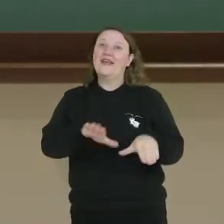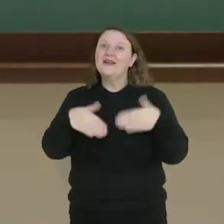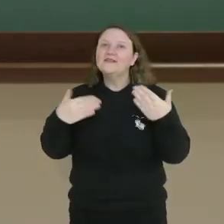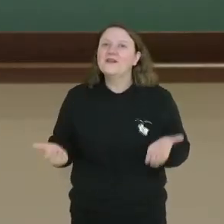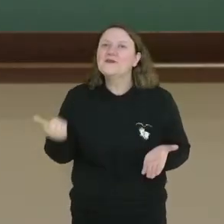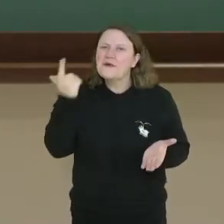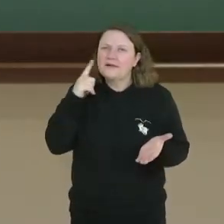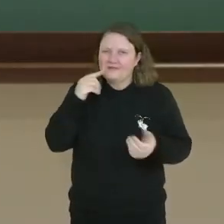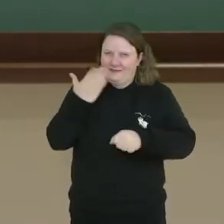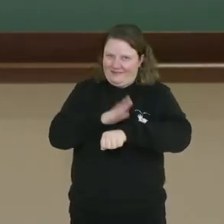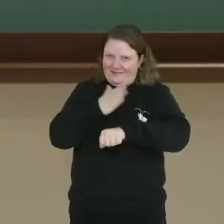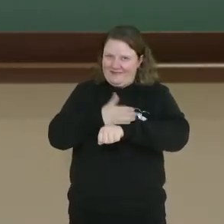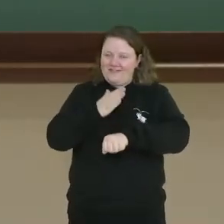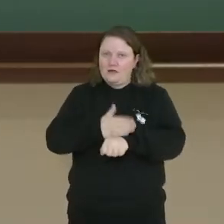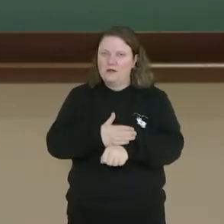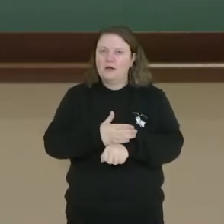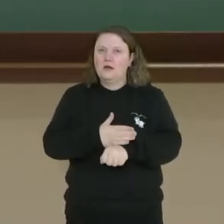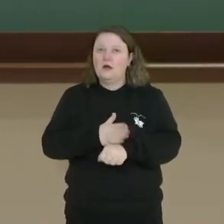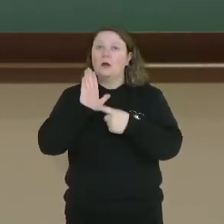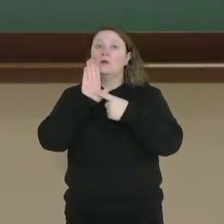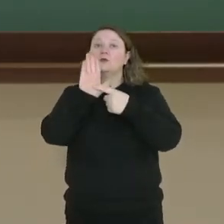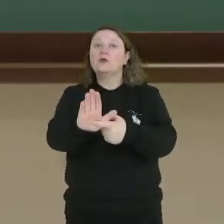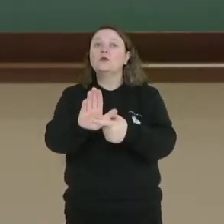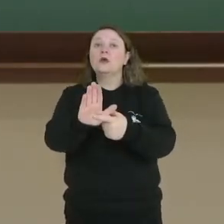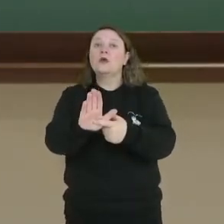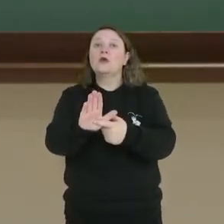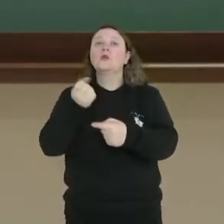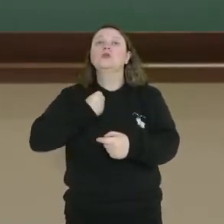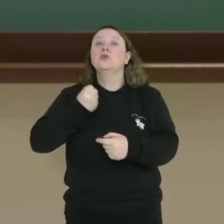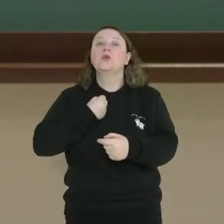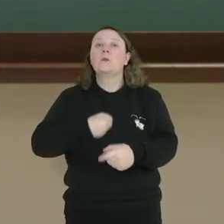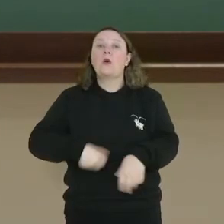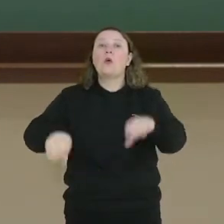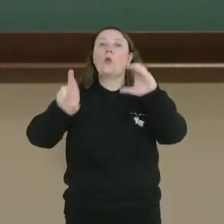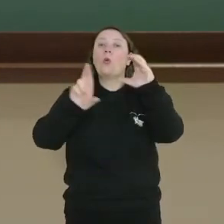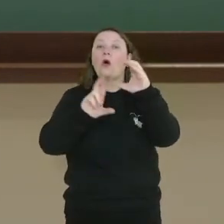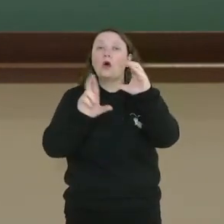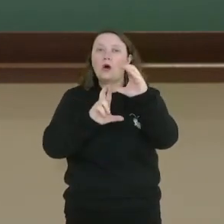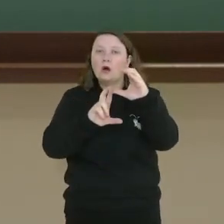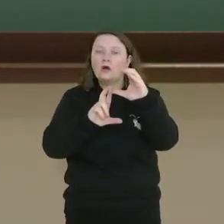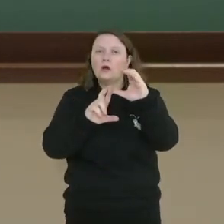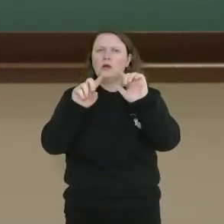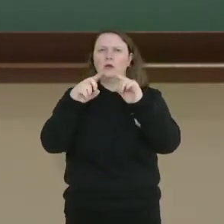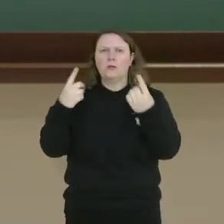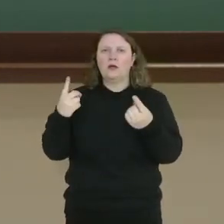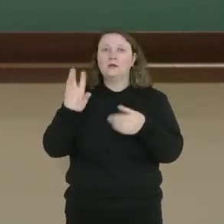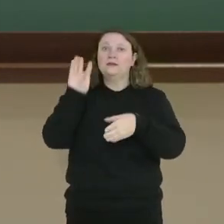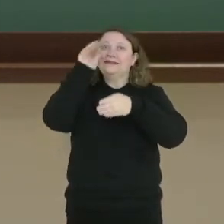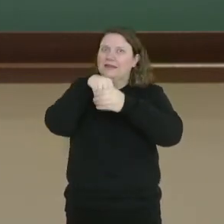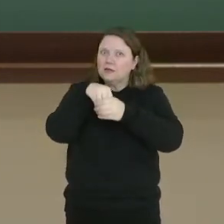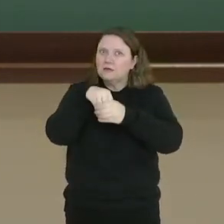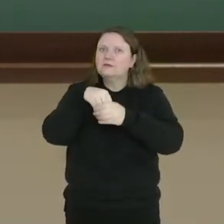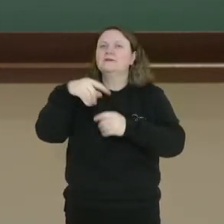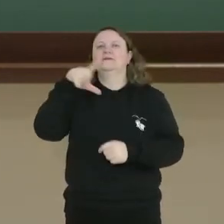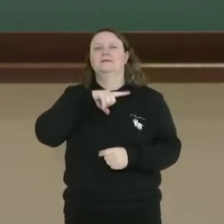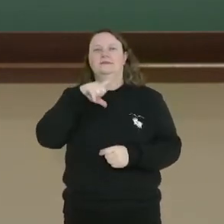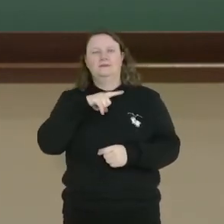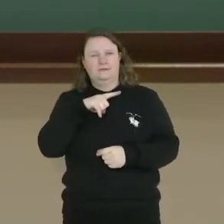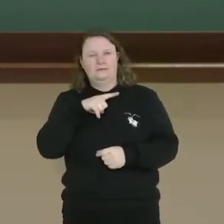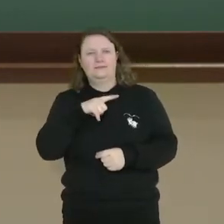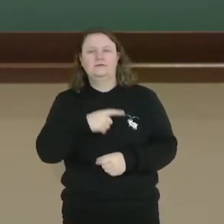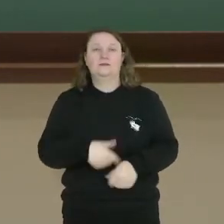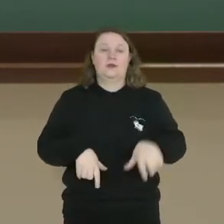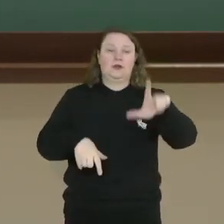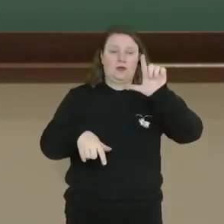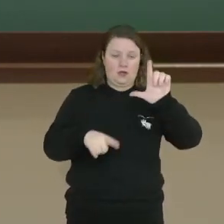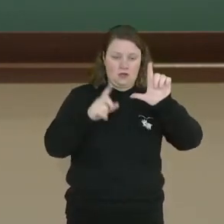Conseguiu resolver? Então, ele deu raio, a impressão que não tem nada a ver com o quadrado, mas ele está inscrito lá dentro. Então, a gente tem aquela relação L,